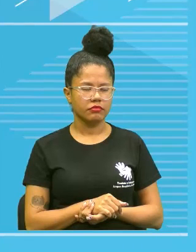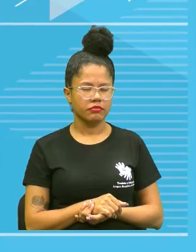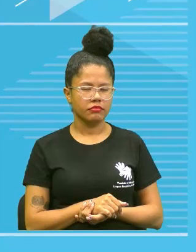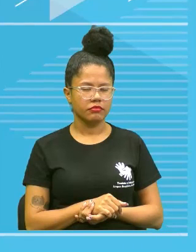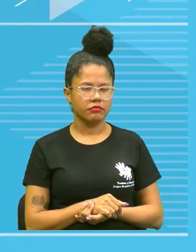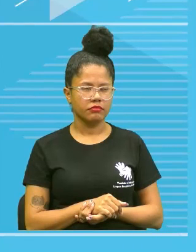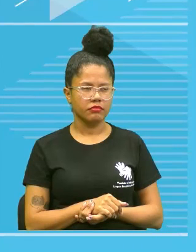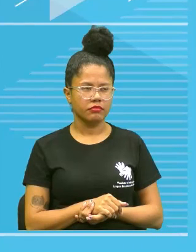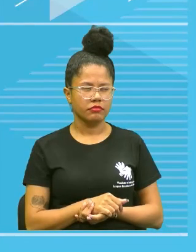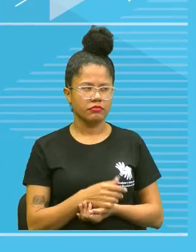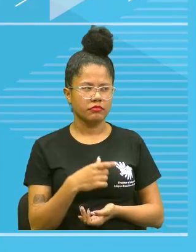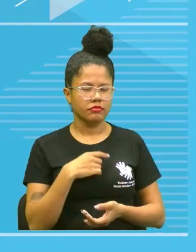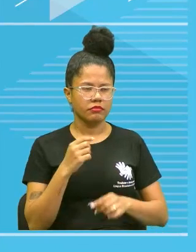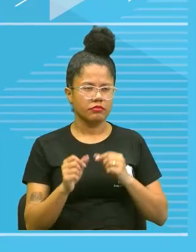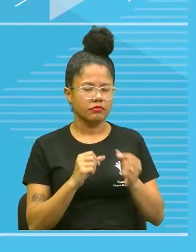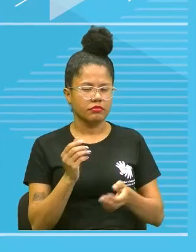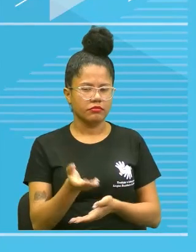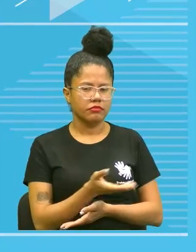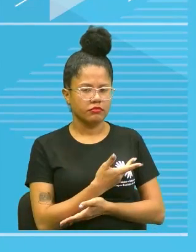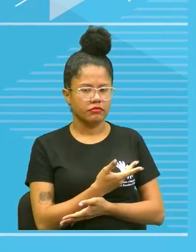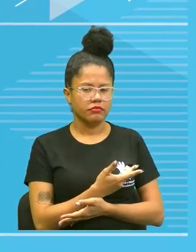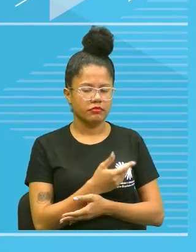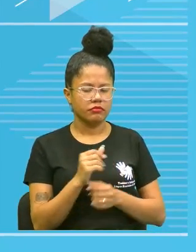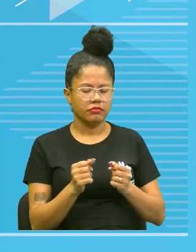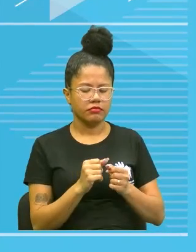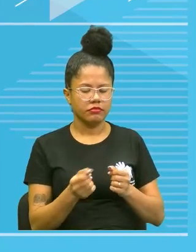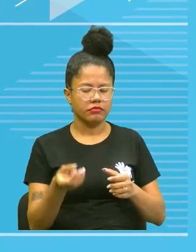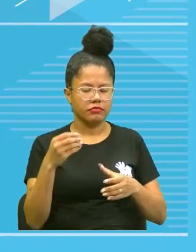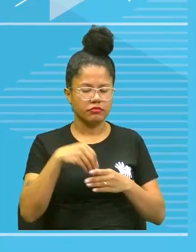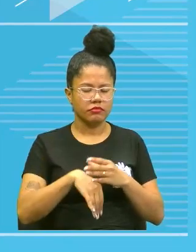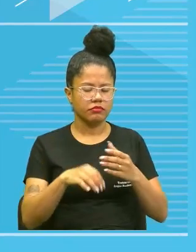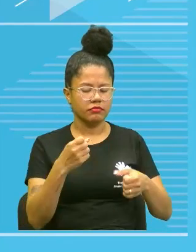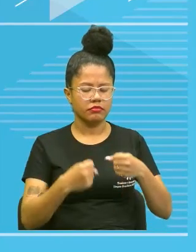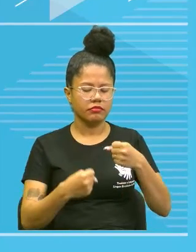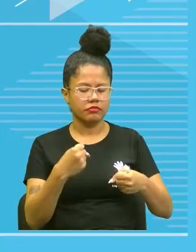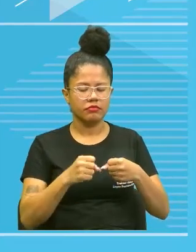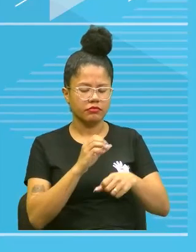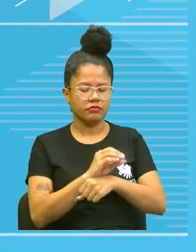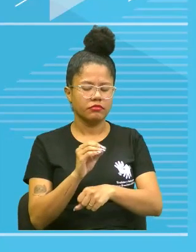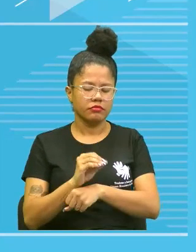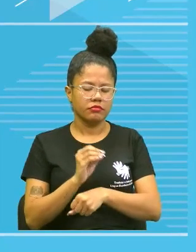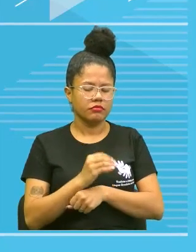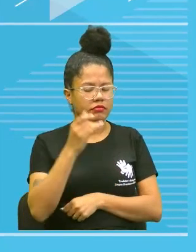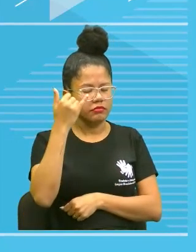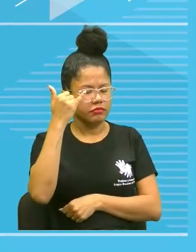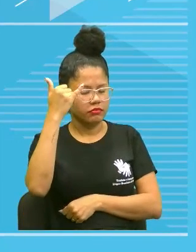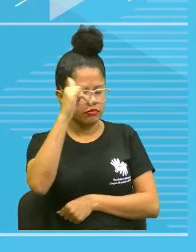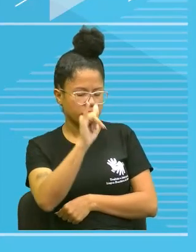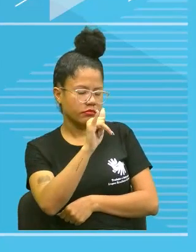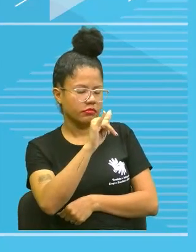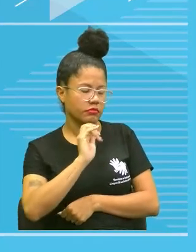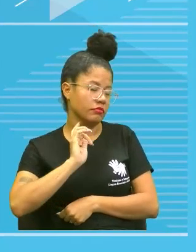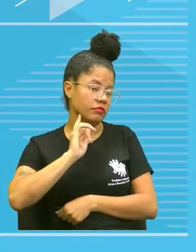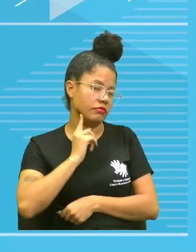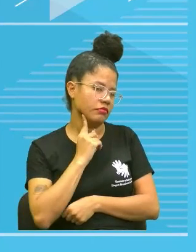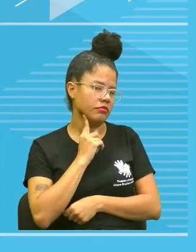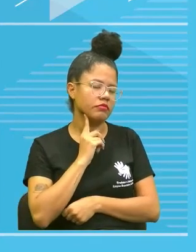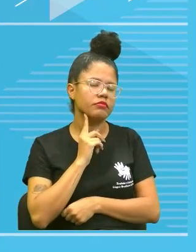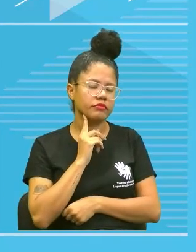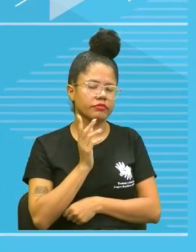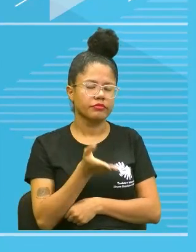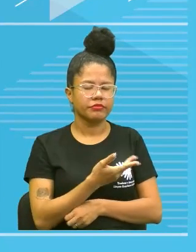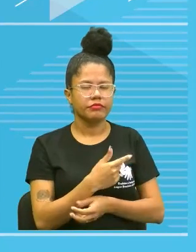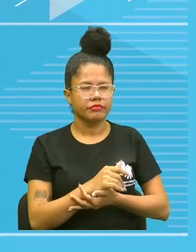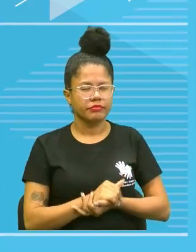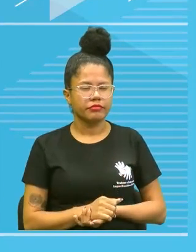dentro daquela parte de escapamento de carro que protege contra emissão de poluentes. Na maioria das vezes,